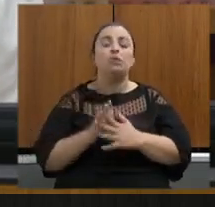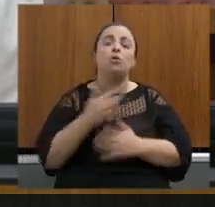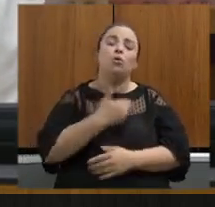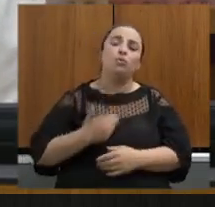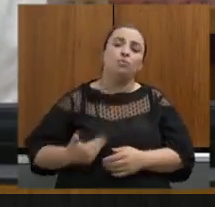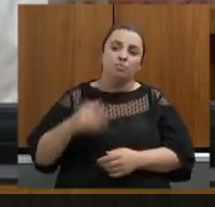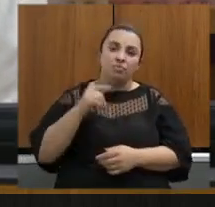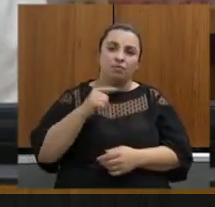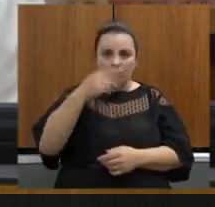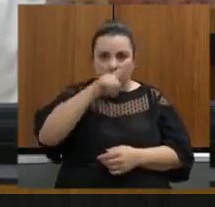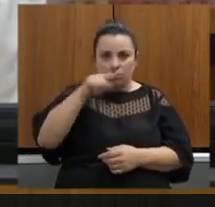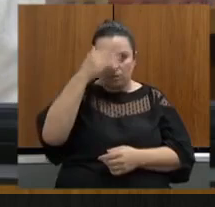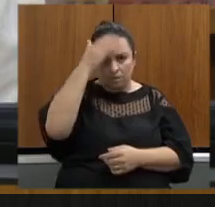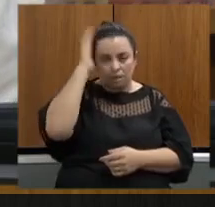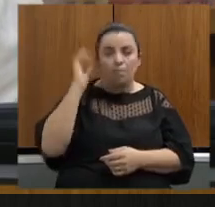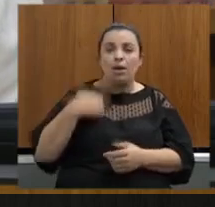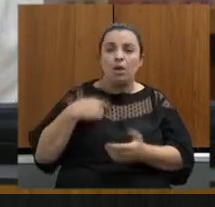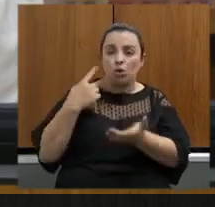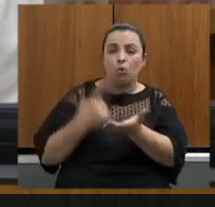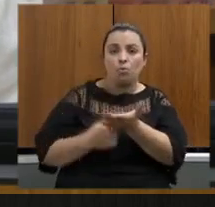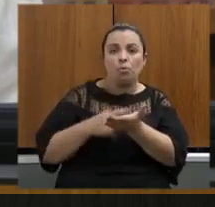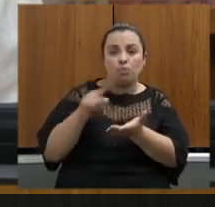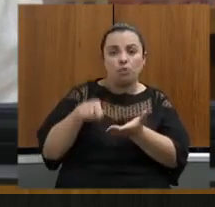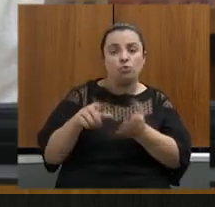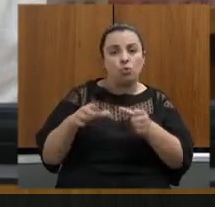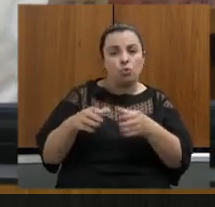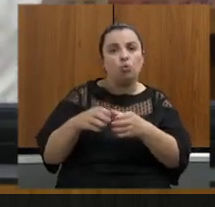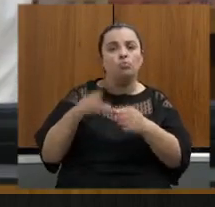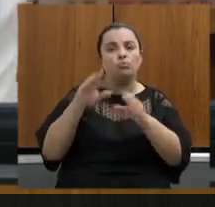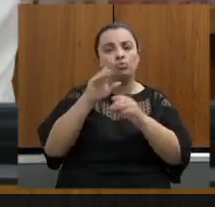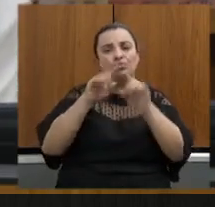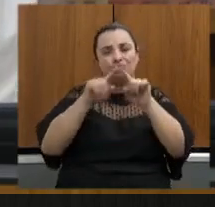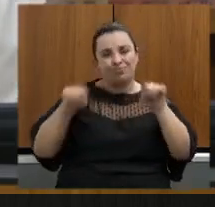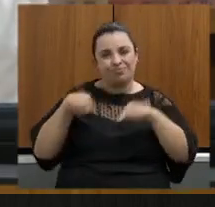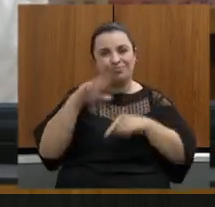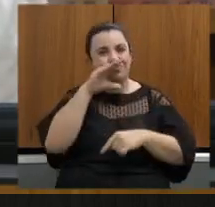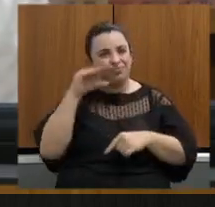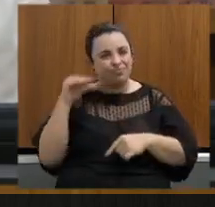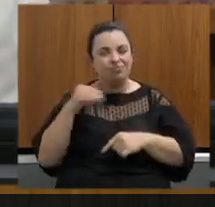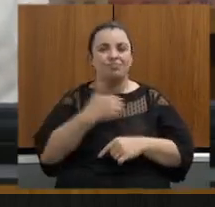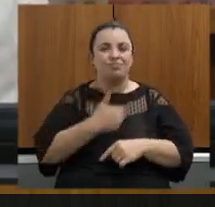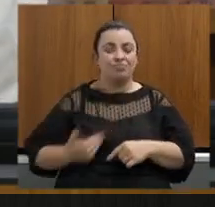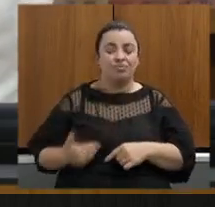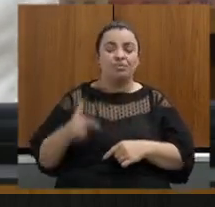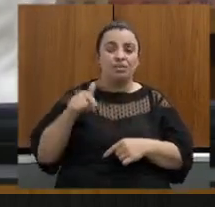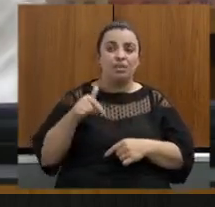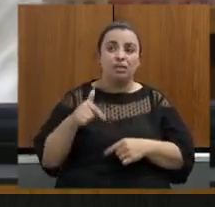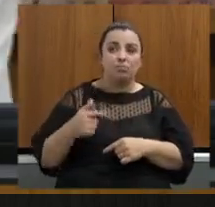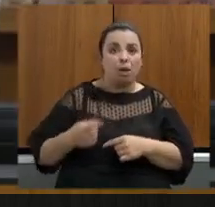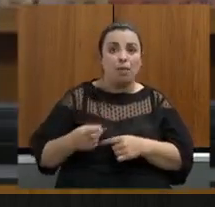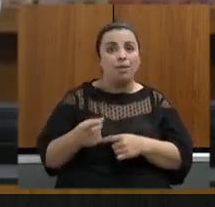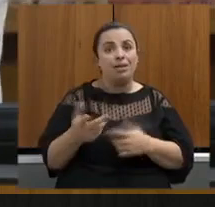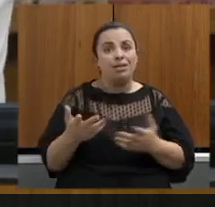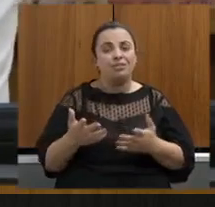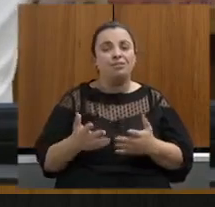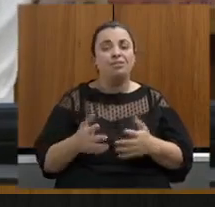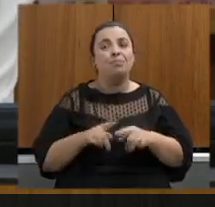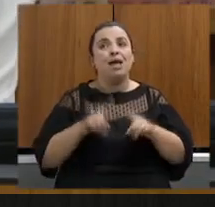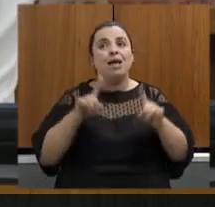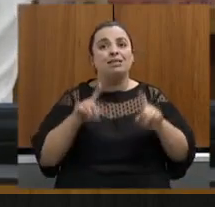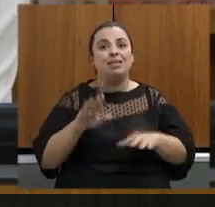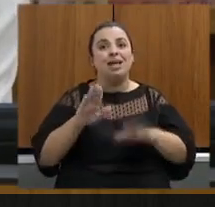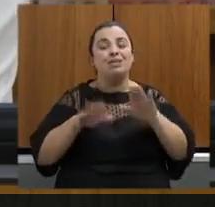ele tem um compromisso com servidores de melhoria permanente o que acontece é que muitas vezes é o mundo ideal